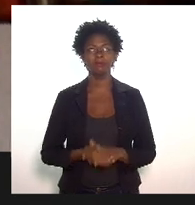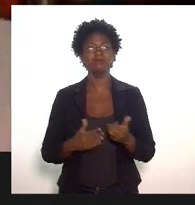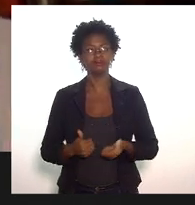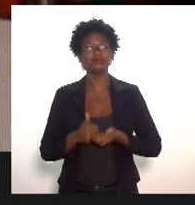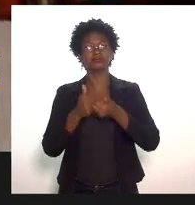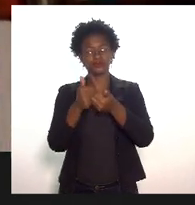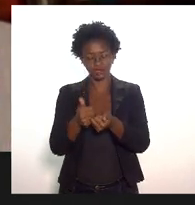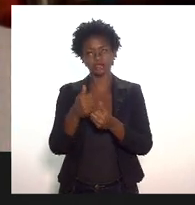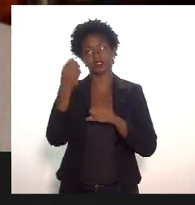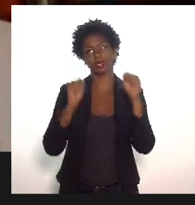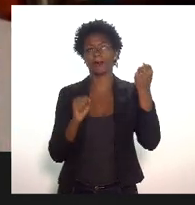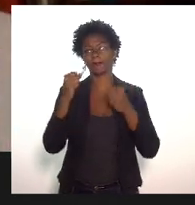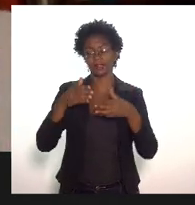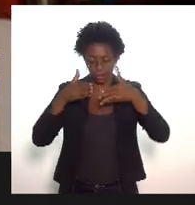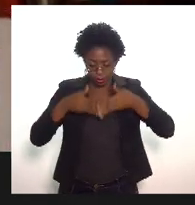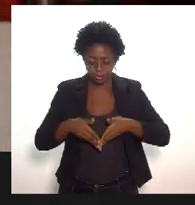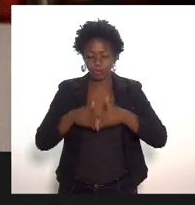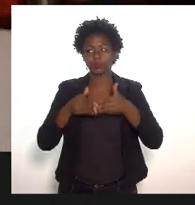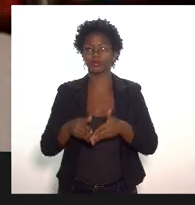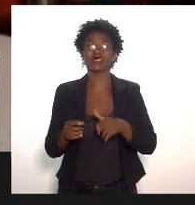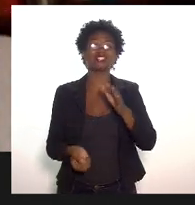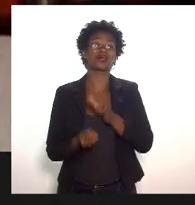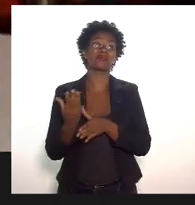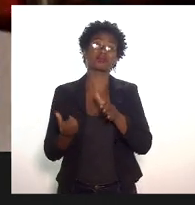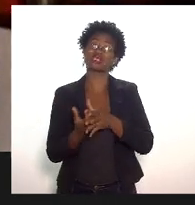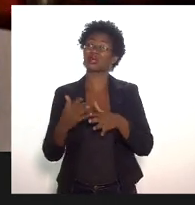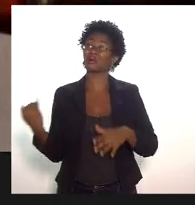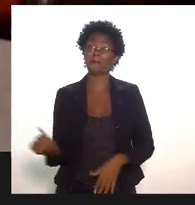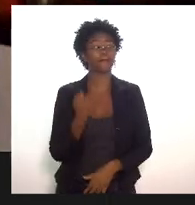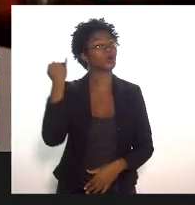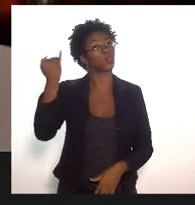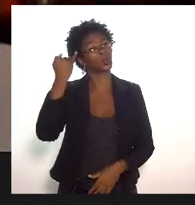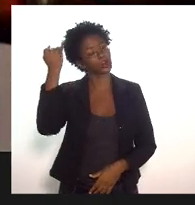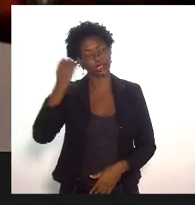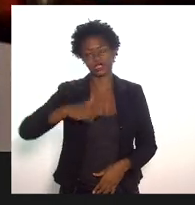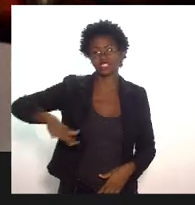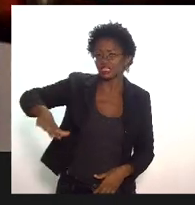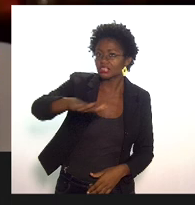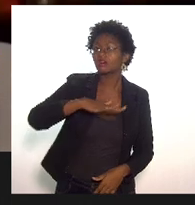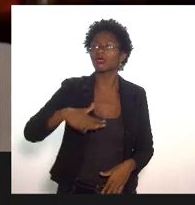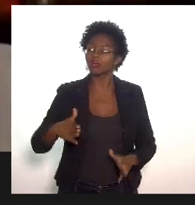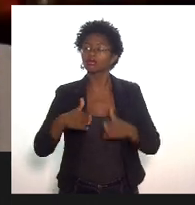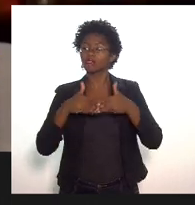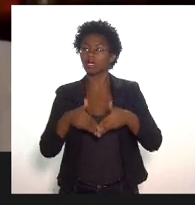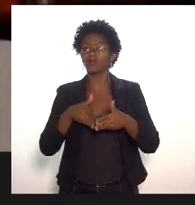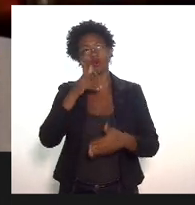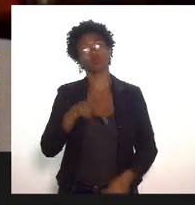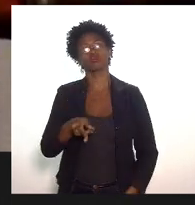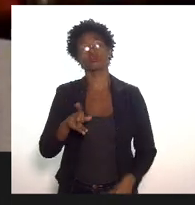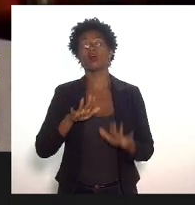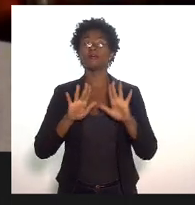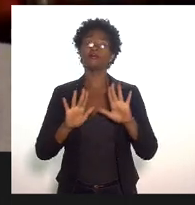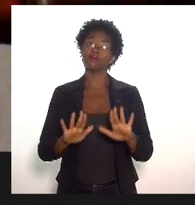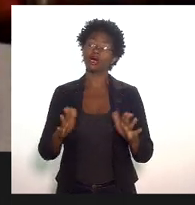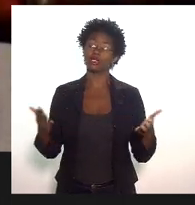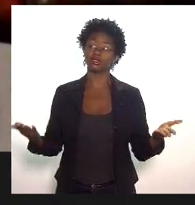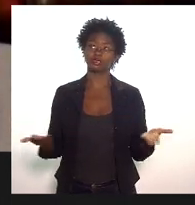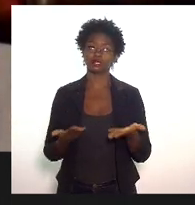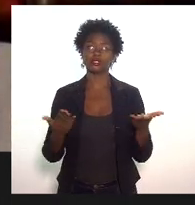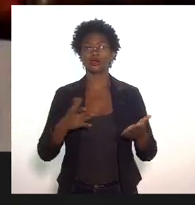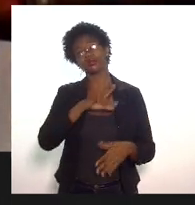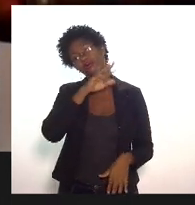essa cadeia produtiva importante para que o setor naval pudesse realmente se sustentar. Mas o momento atual é muito